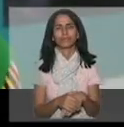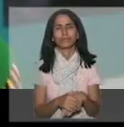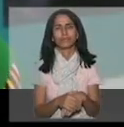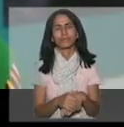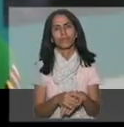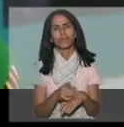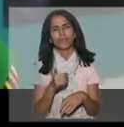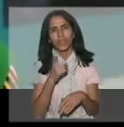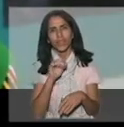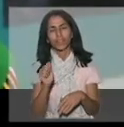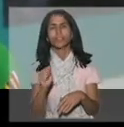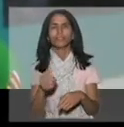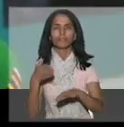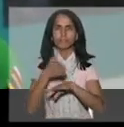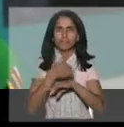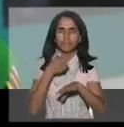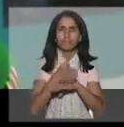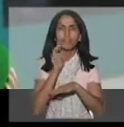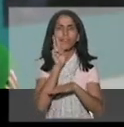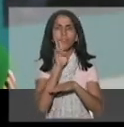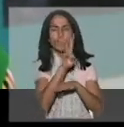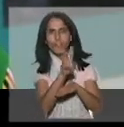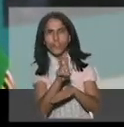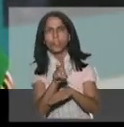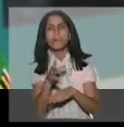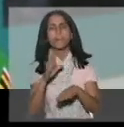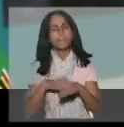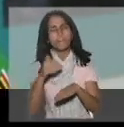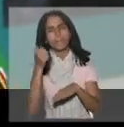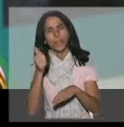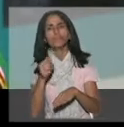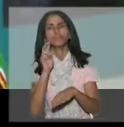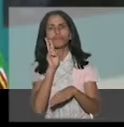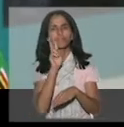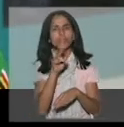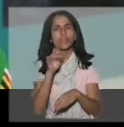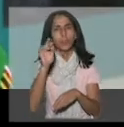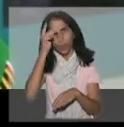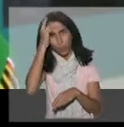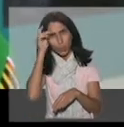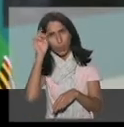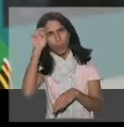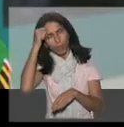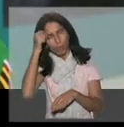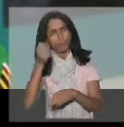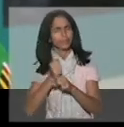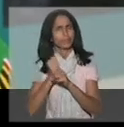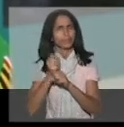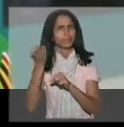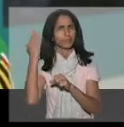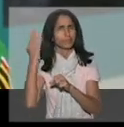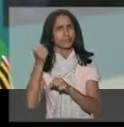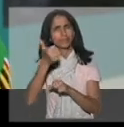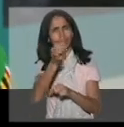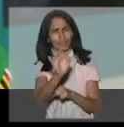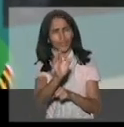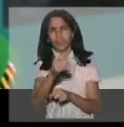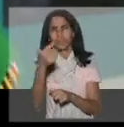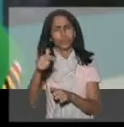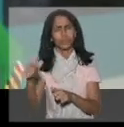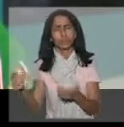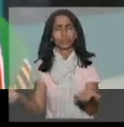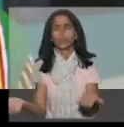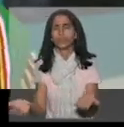em dia a gente tem mais acesso, a gente se vê mais, a gente tem mais representatividade negra, coisa que não acontecia. Há 10 anos atrás